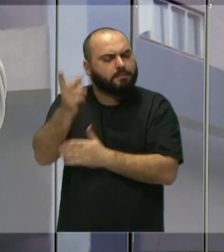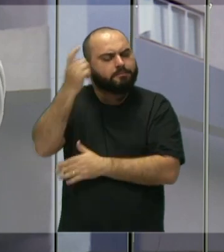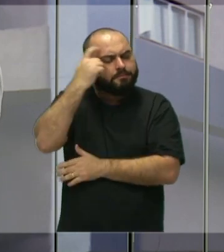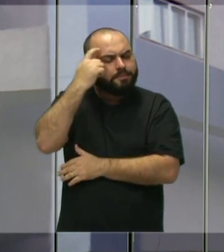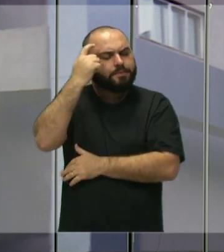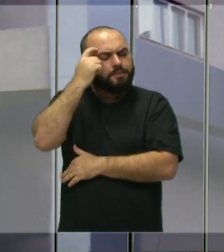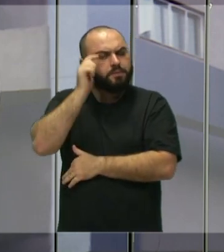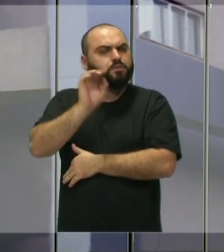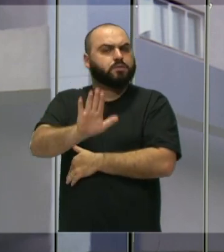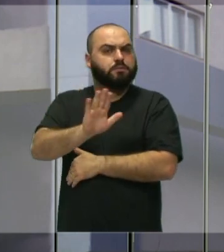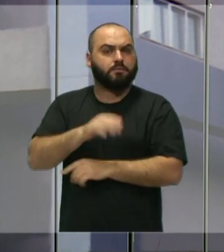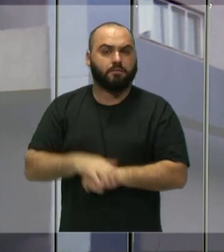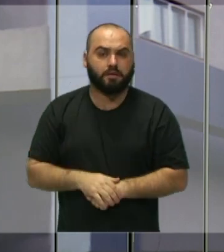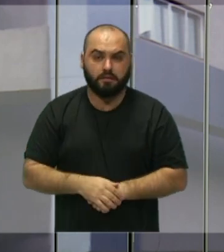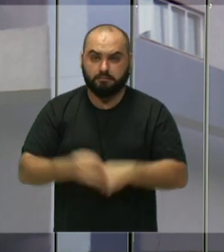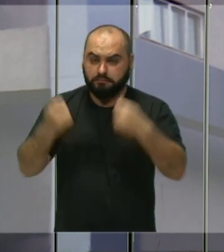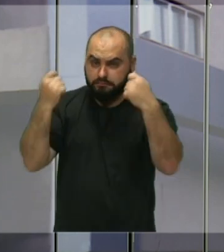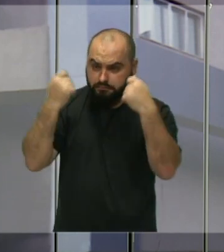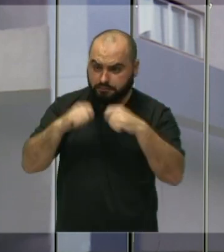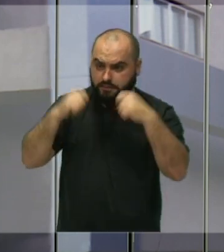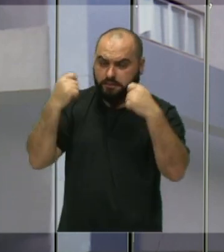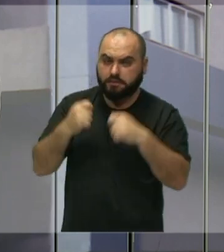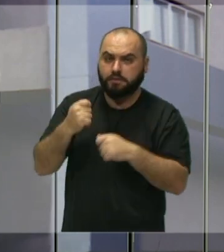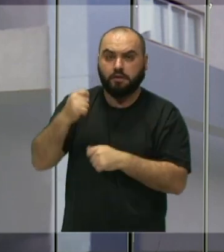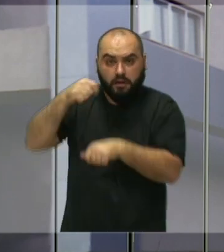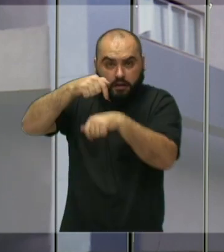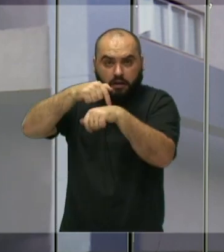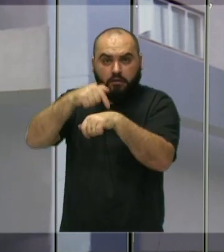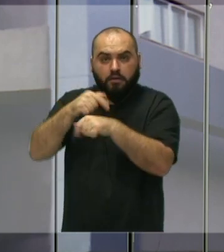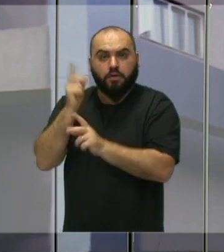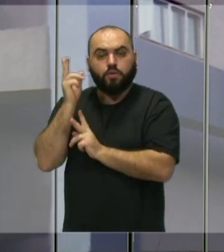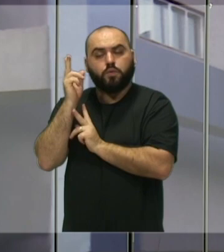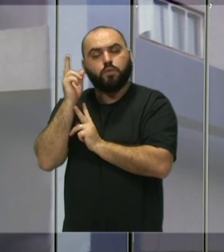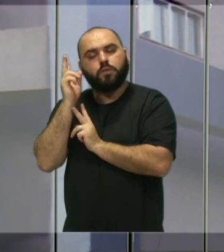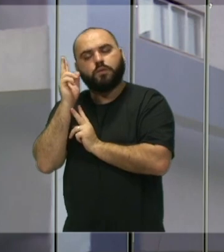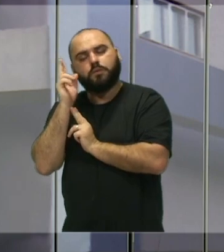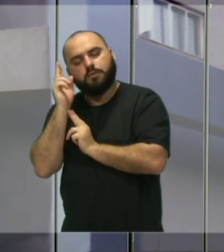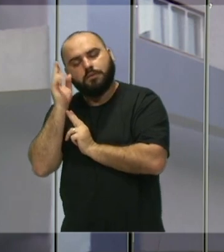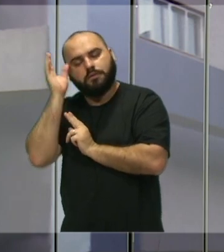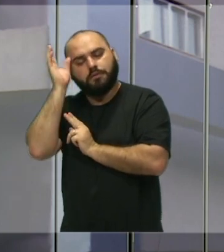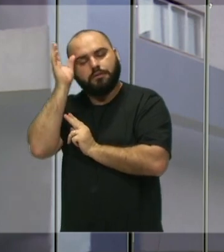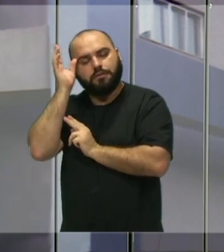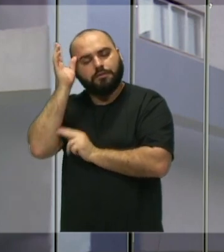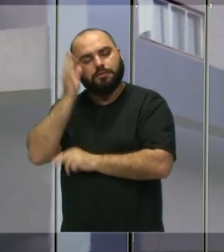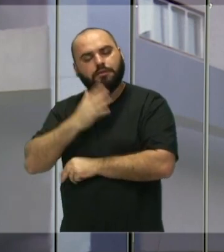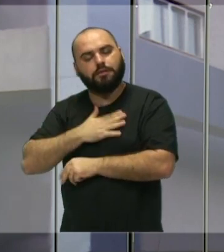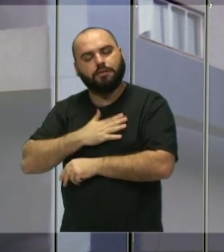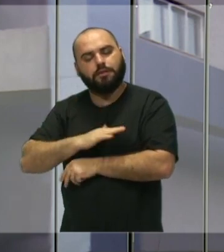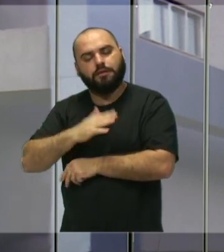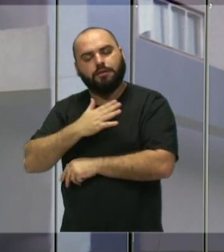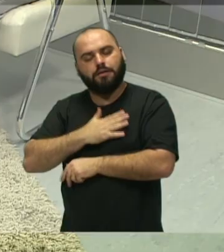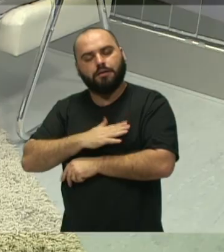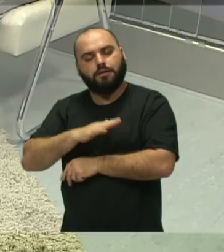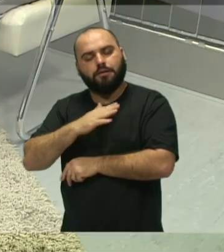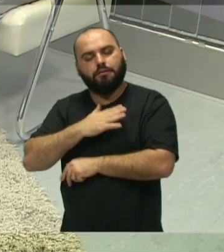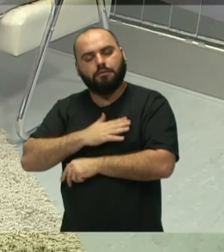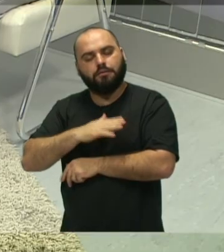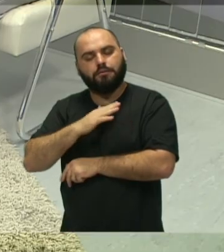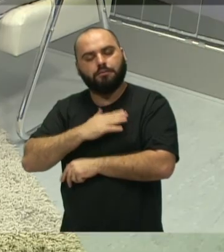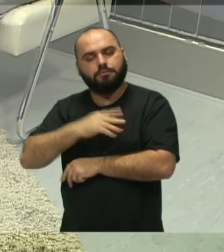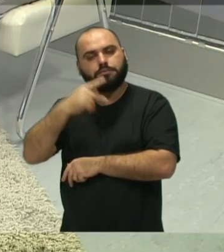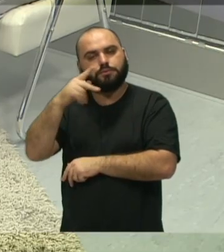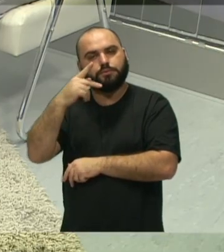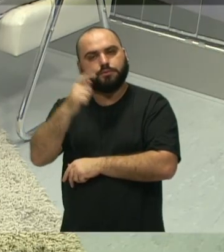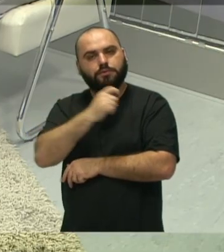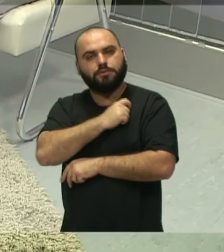precisa deitar a sua cabeça no travesseiro e você ter a consciência tranquila dos seus atos, daquilo que você está fazendo,